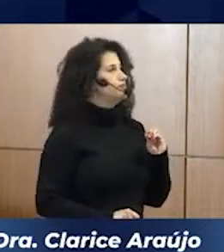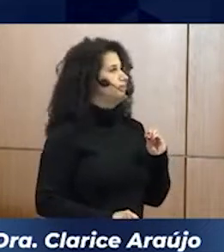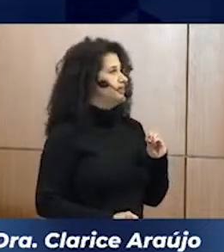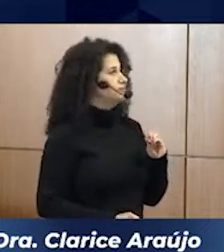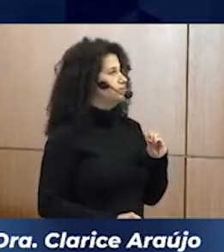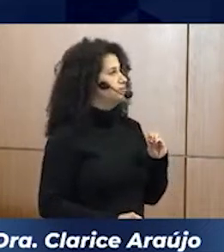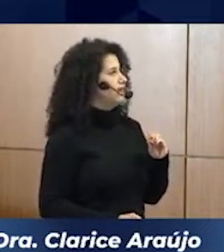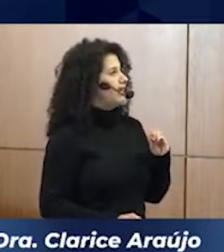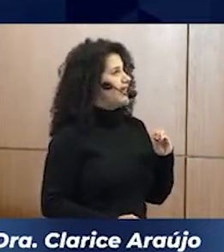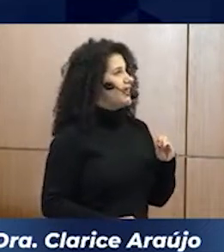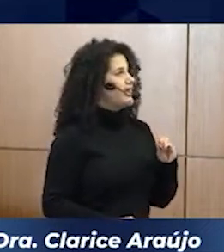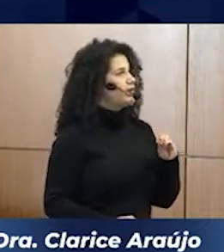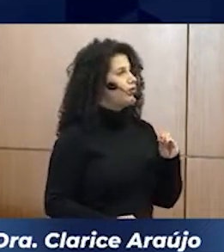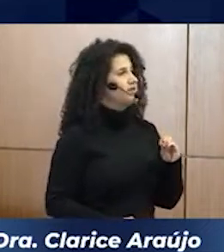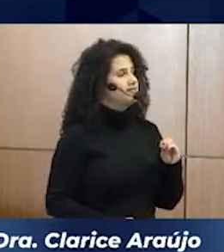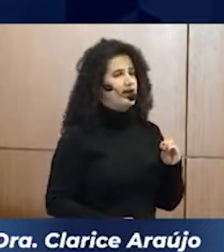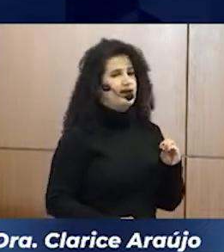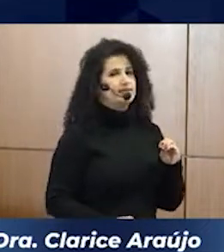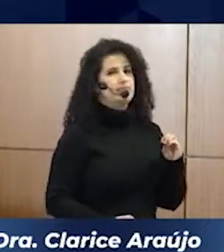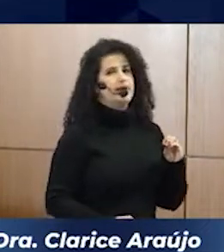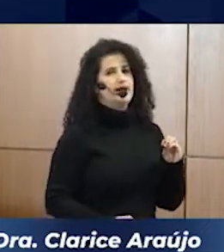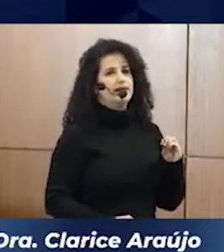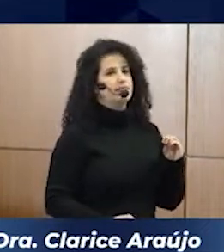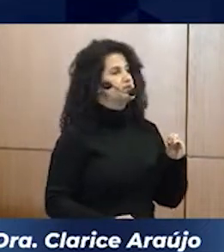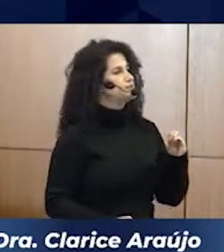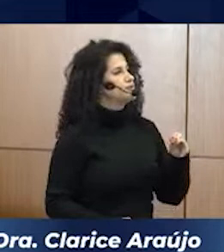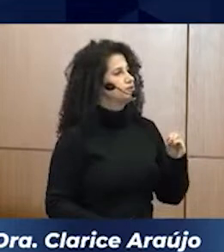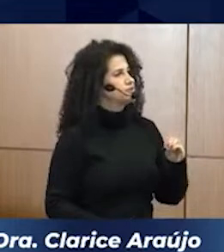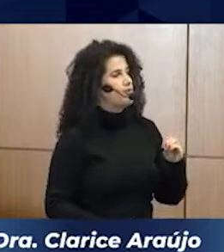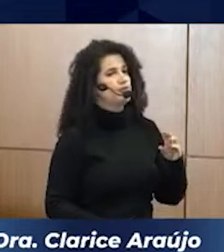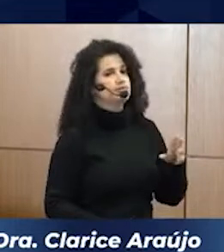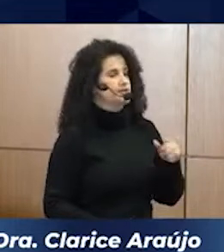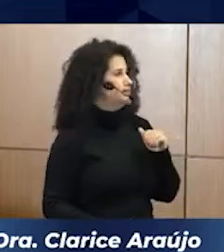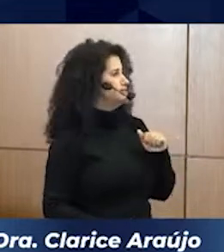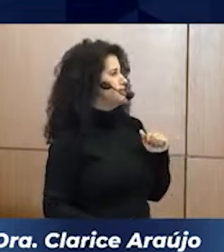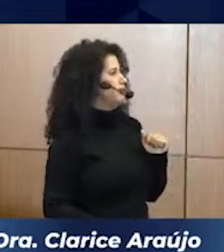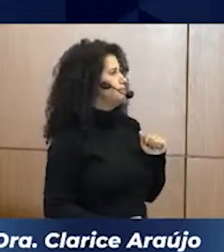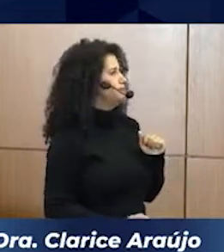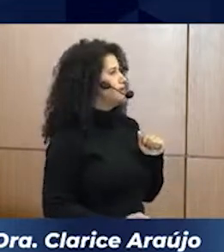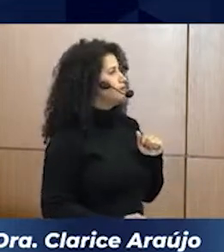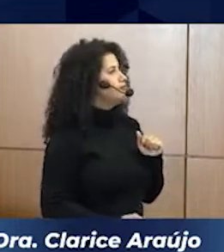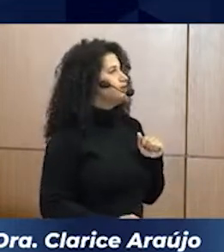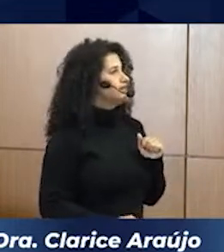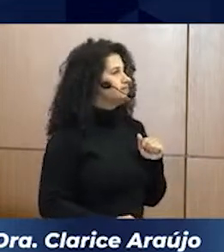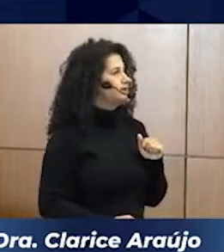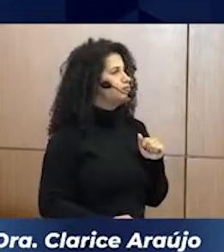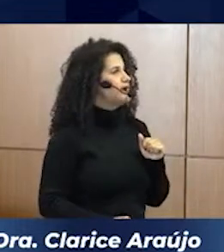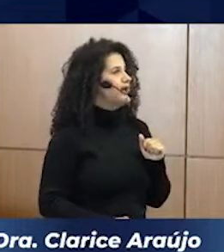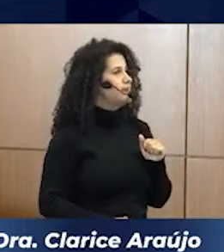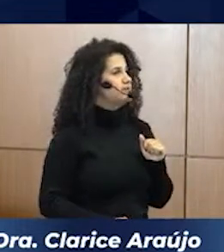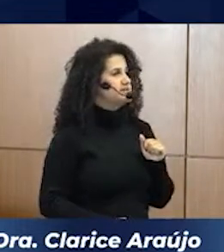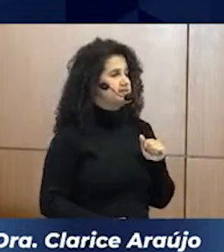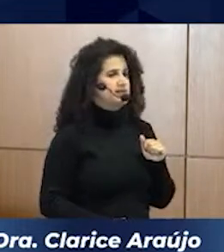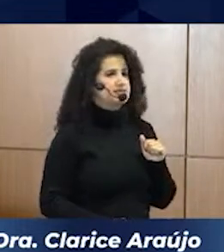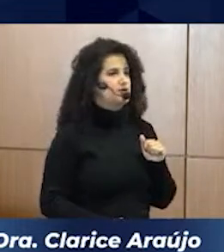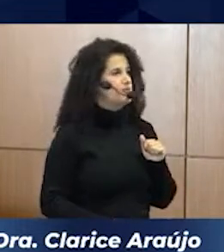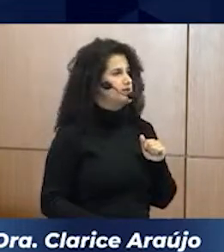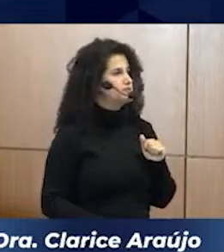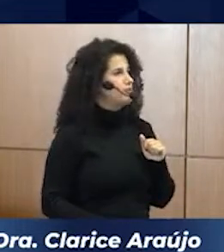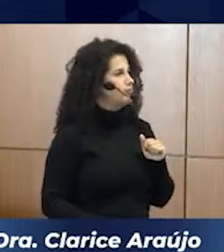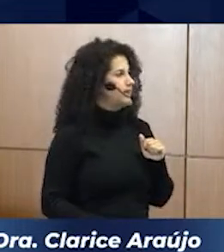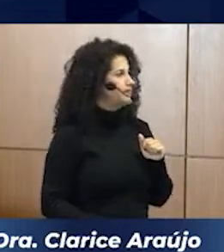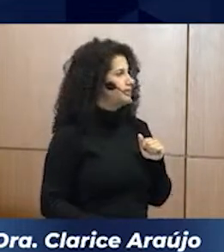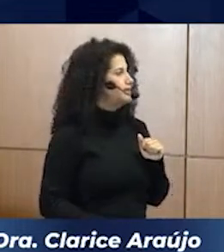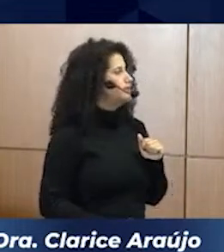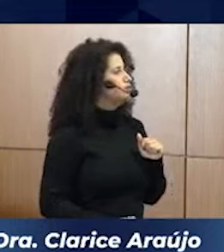do movimento, é recomendada para pessoas com TDC, fornecendo uma representação